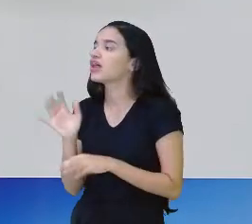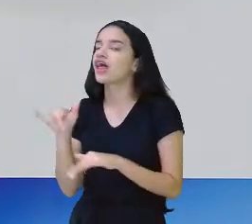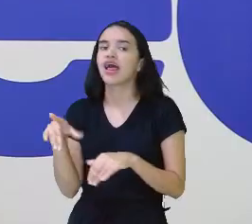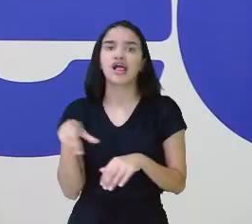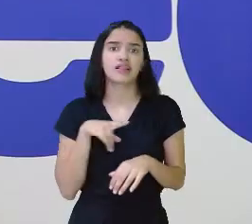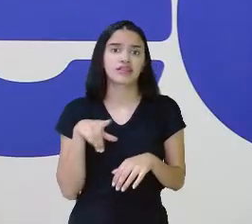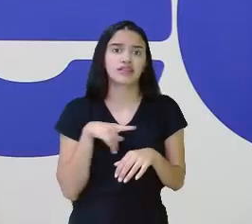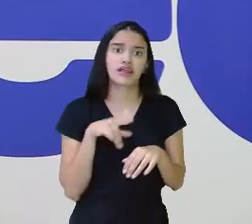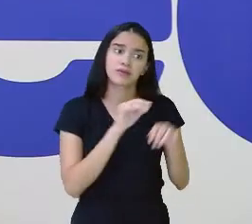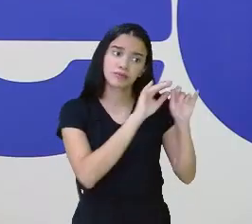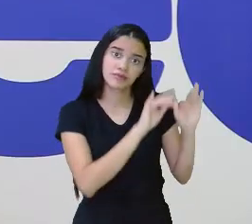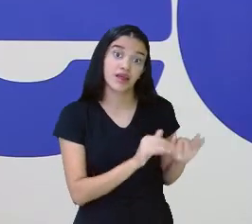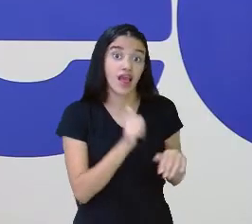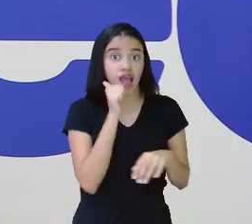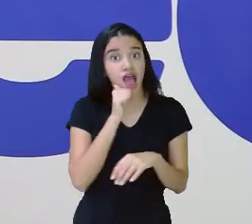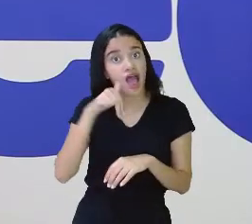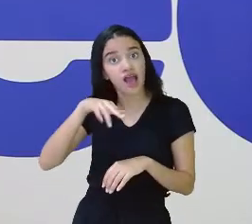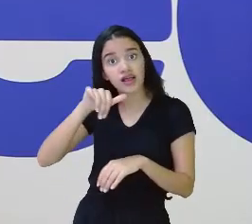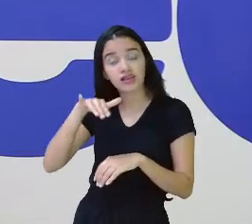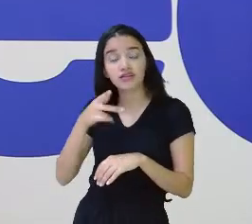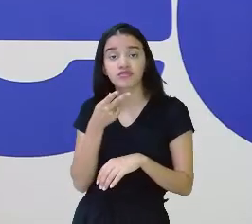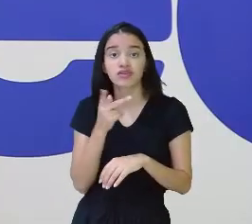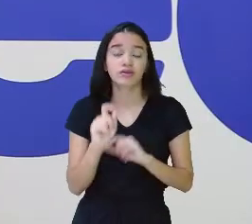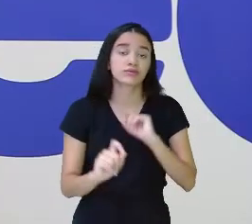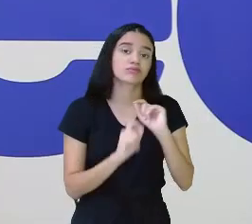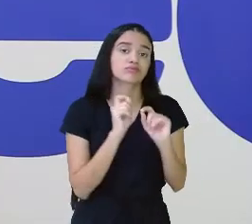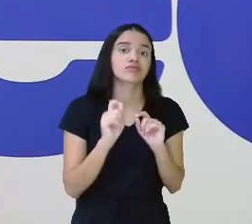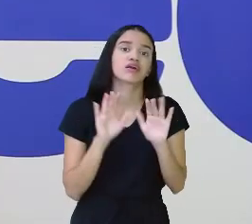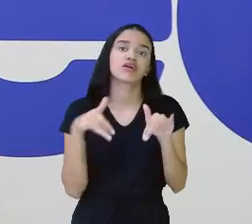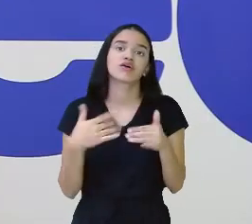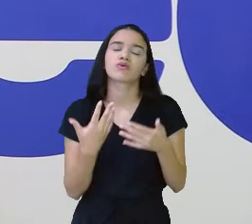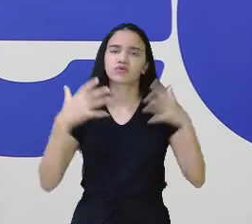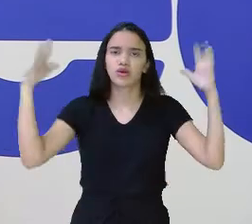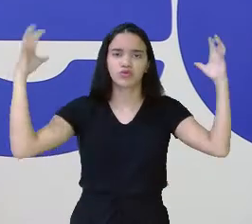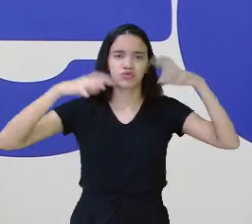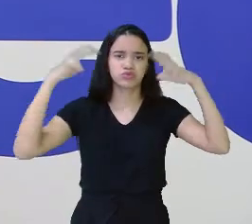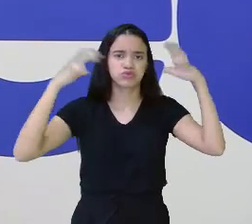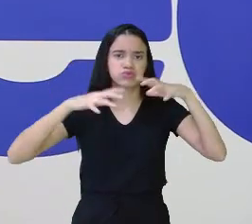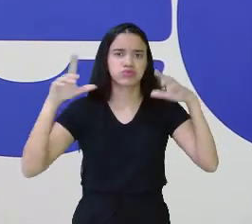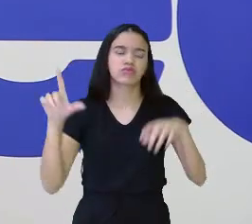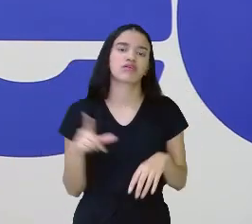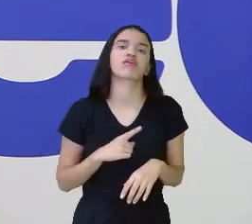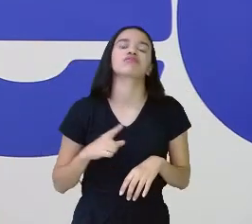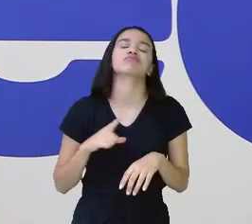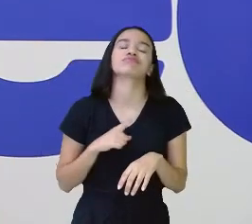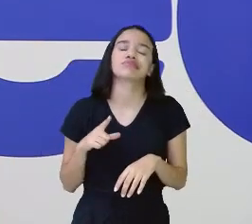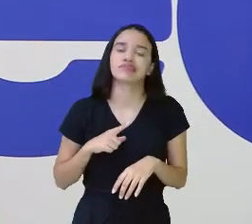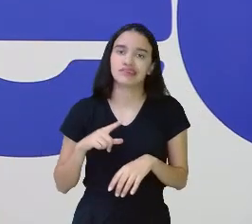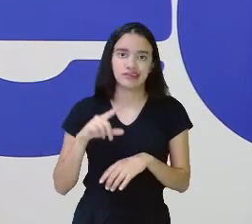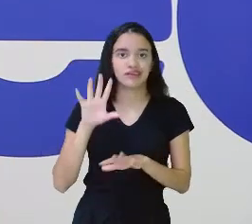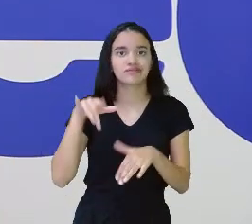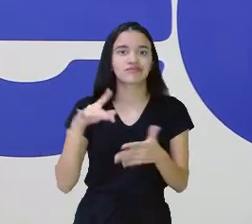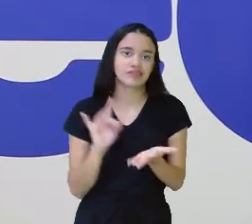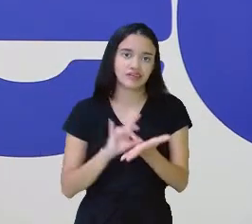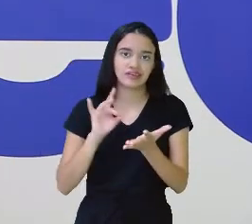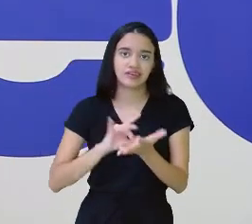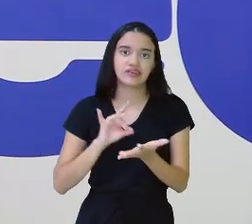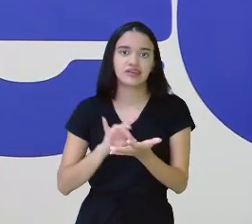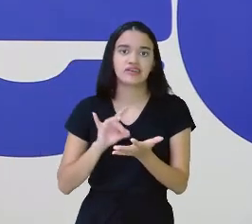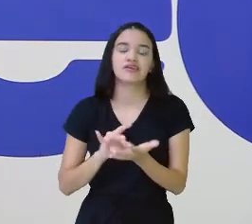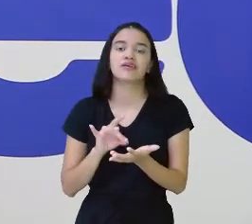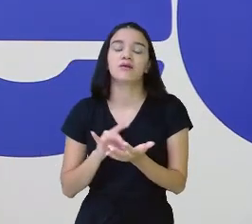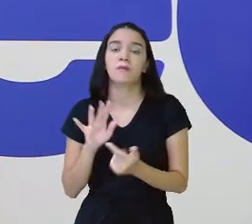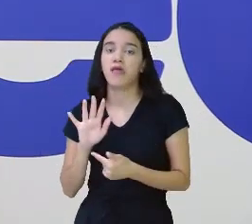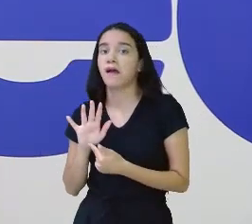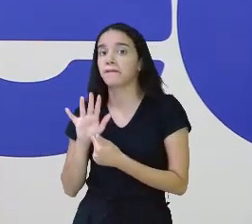muitos comentários, viu? A Ana, por exemplo, disse que quando está caindo muita chuva, ele tem muitos, né? Realmente a gente mostra, né? Que